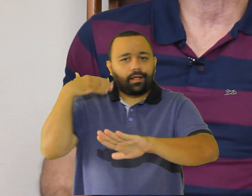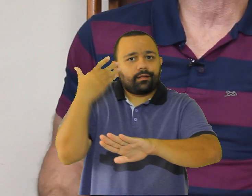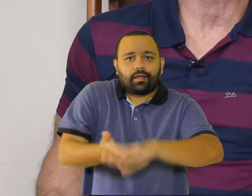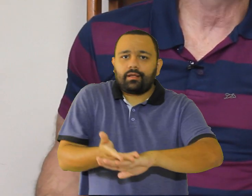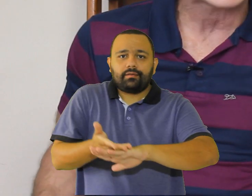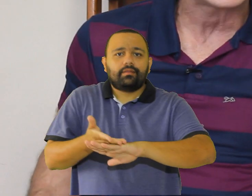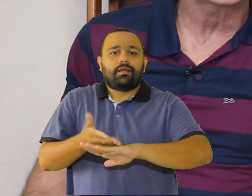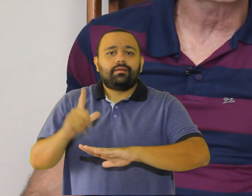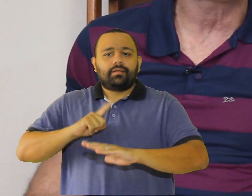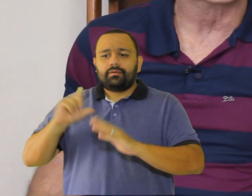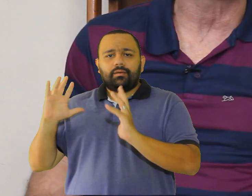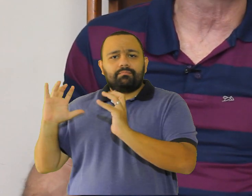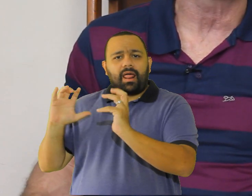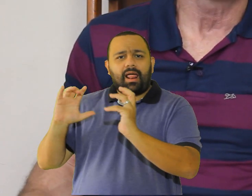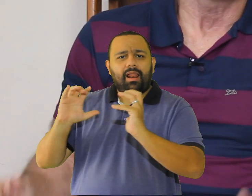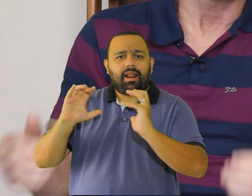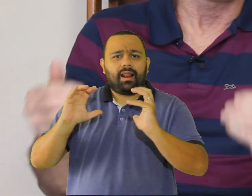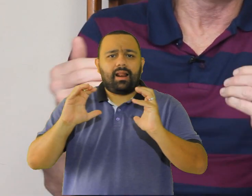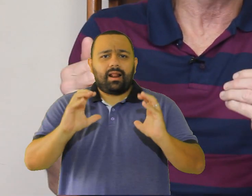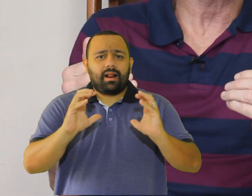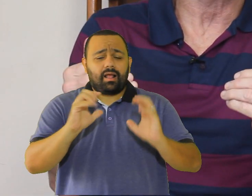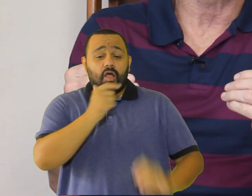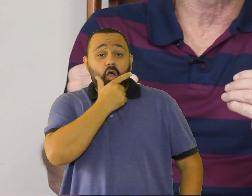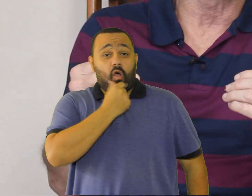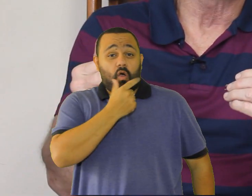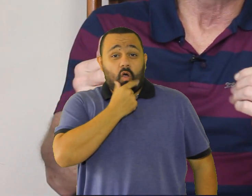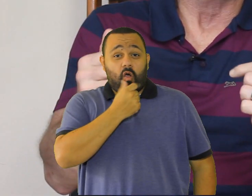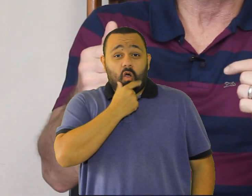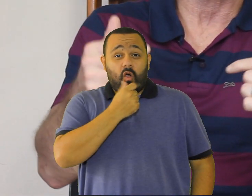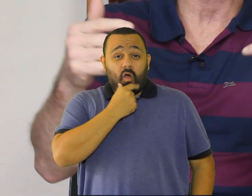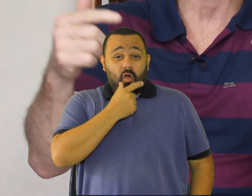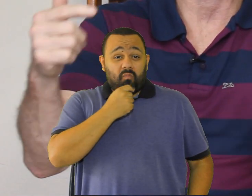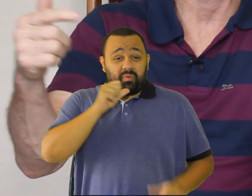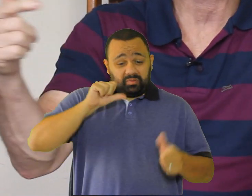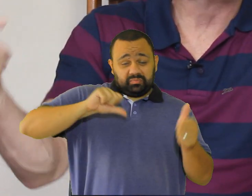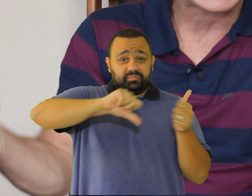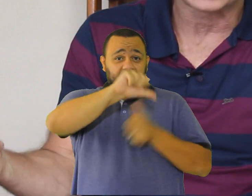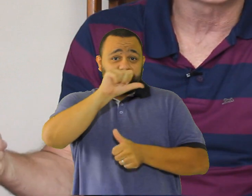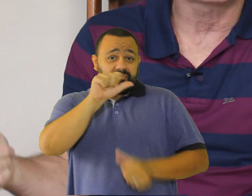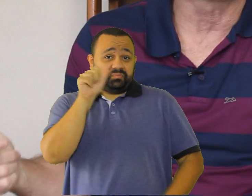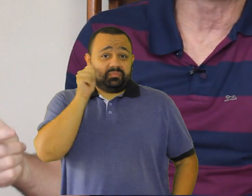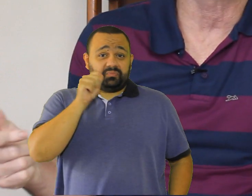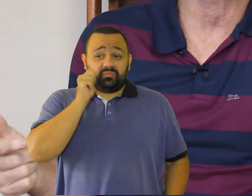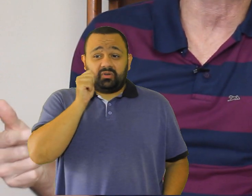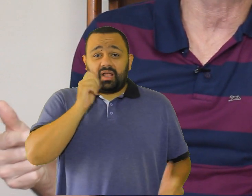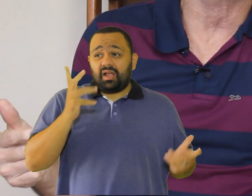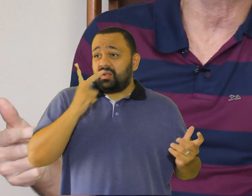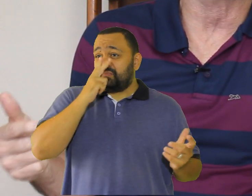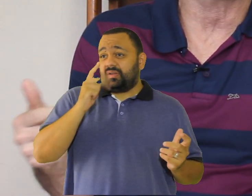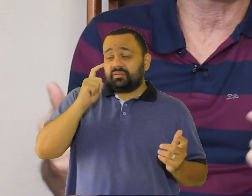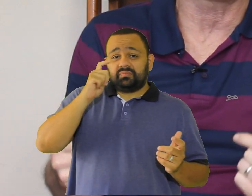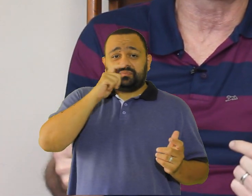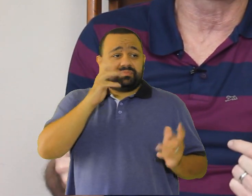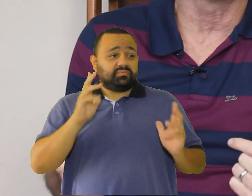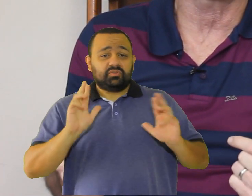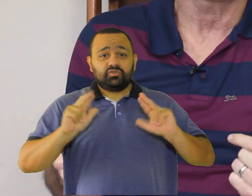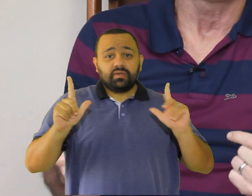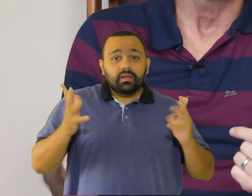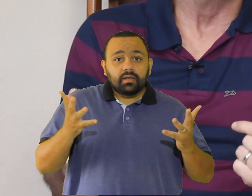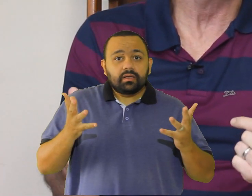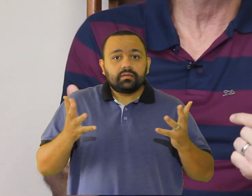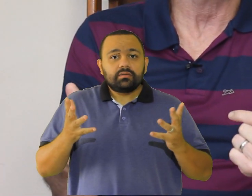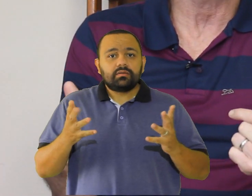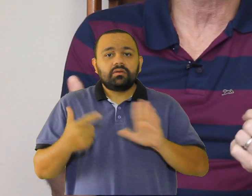nós temos essa guerra dos sexos, homens sendo efeminalizados, podemos assim dizer, pela